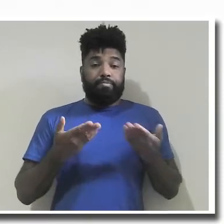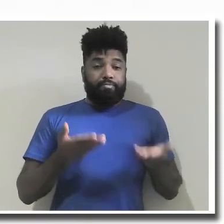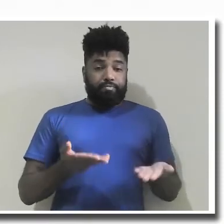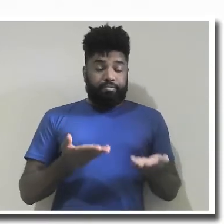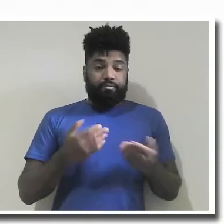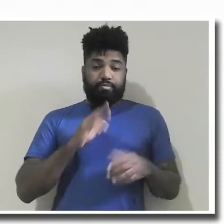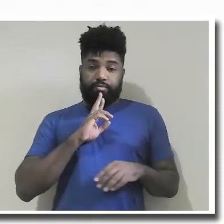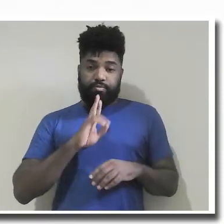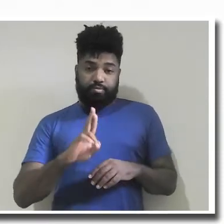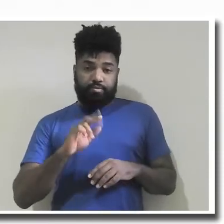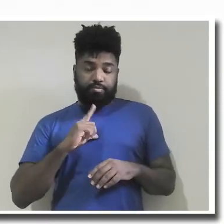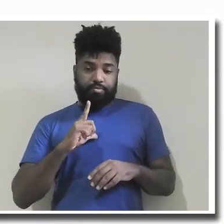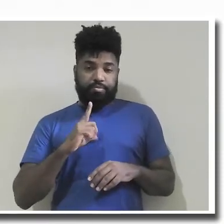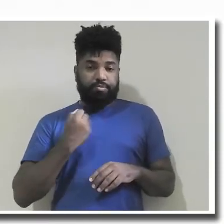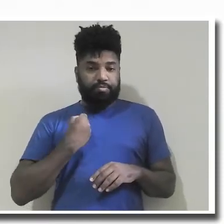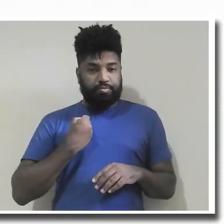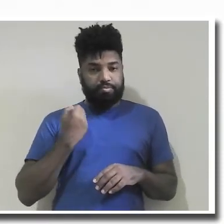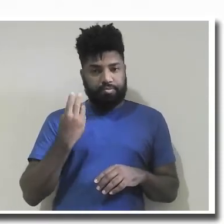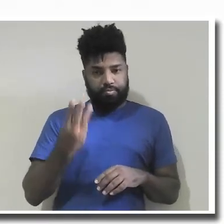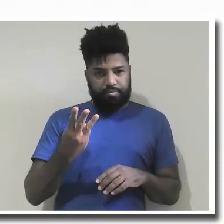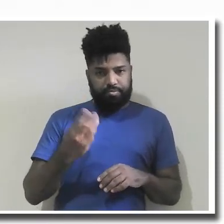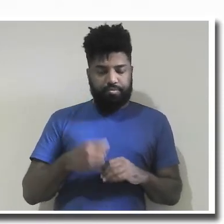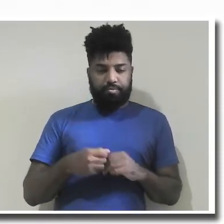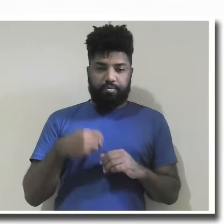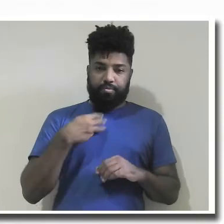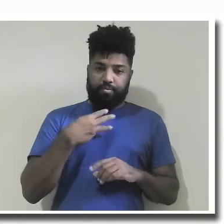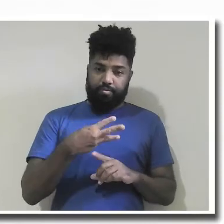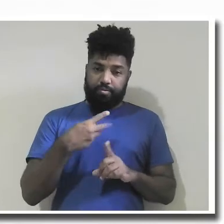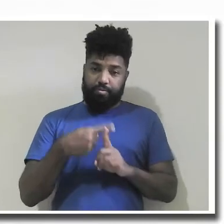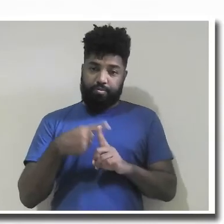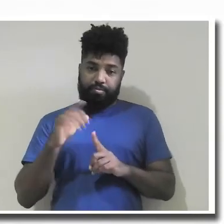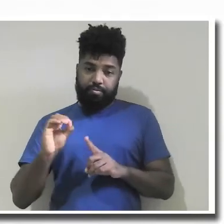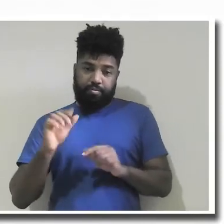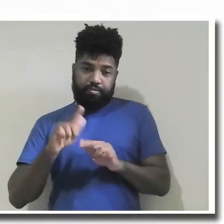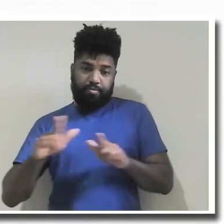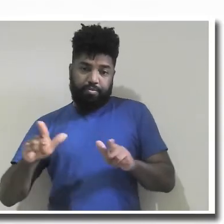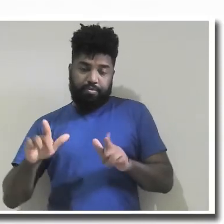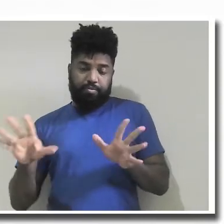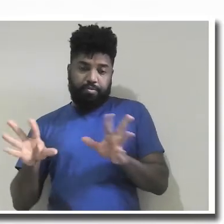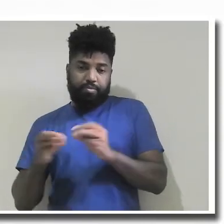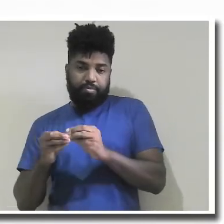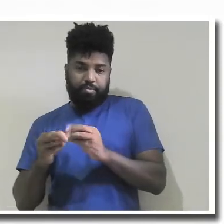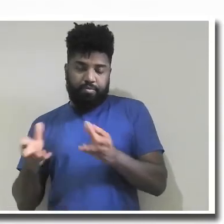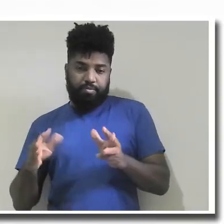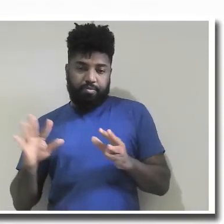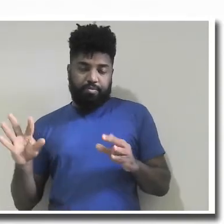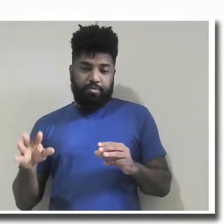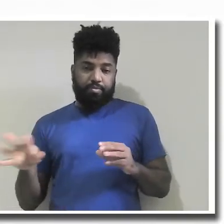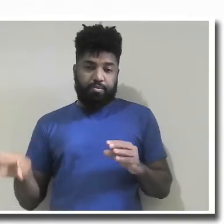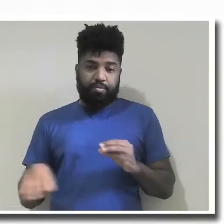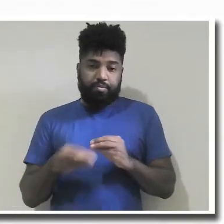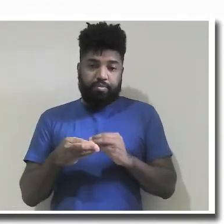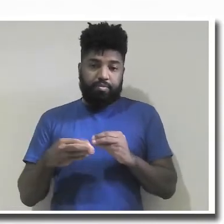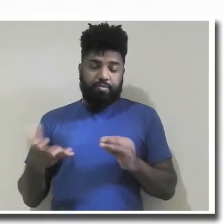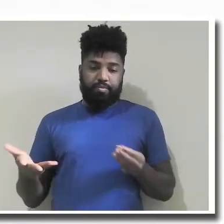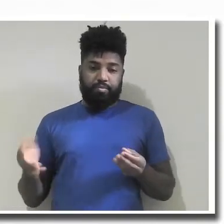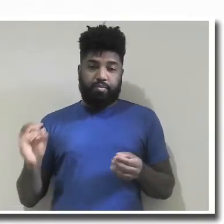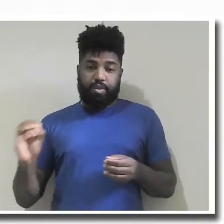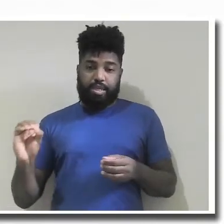Isso dá o resultado 3. Então, estou somando 3 a nada, acrescentando nada a 3